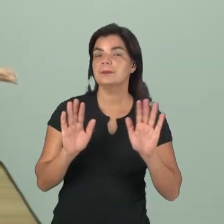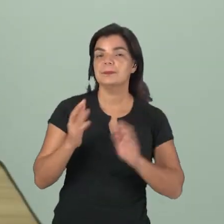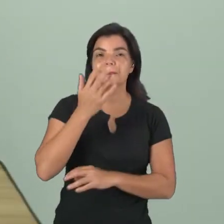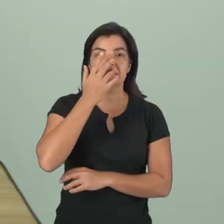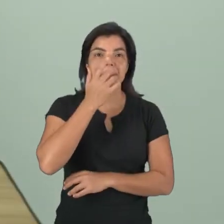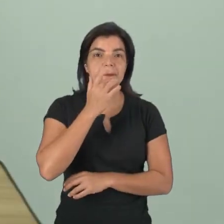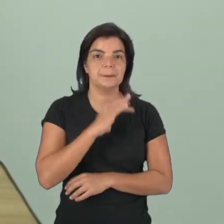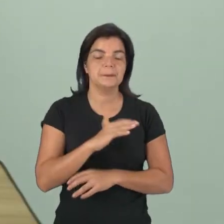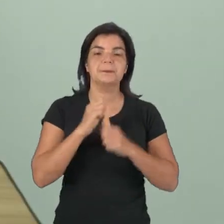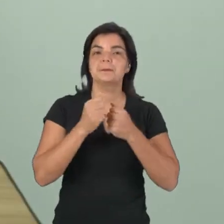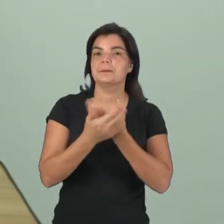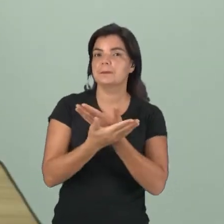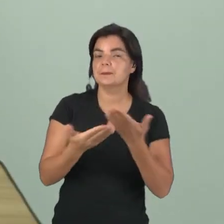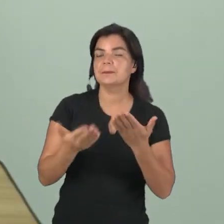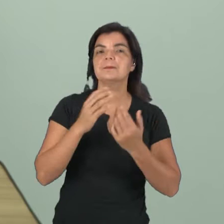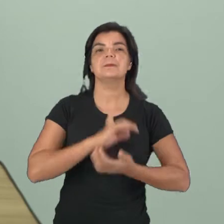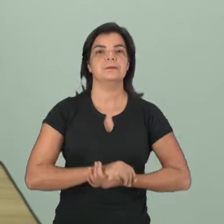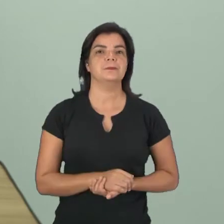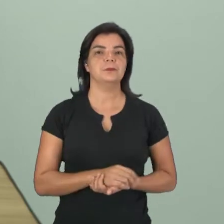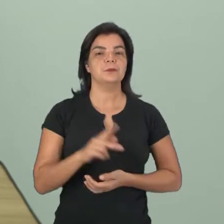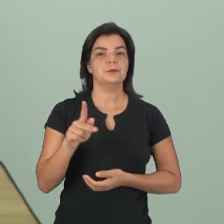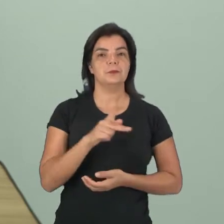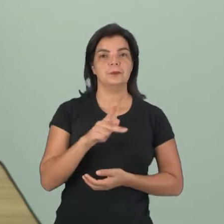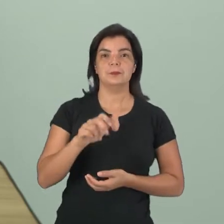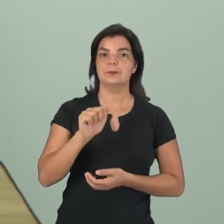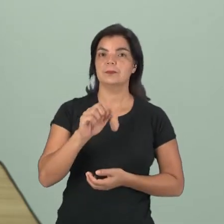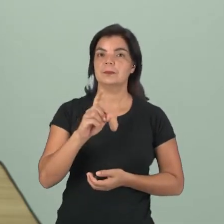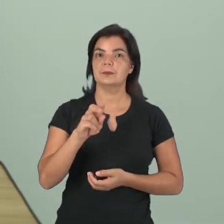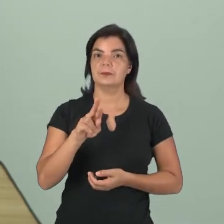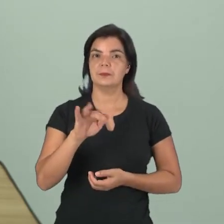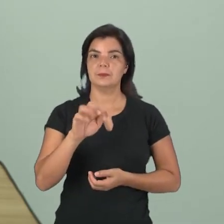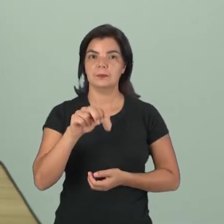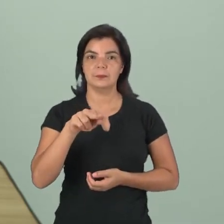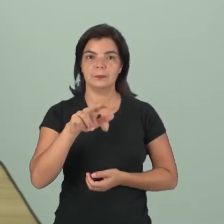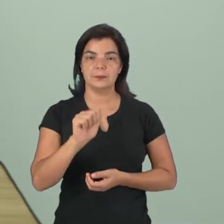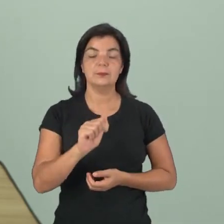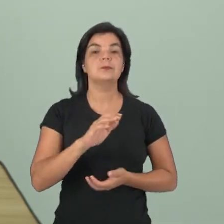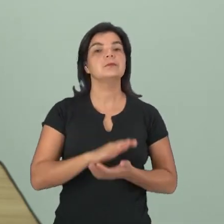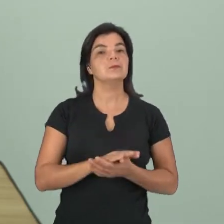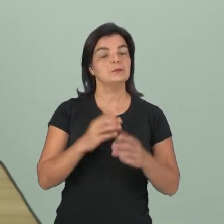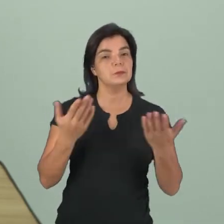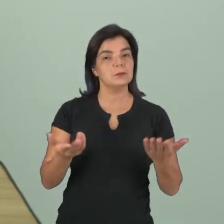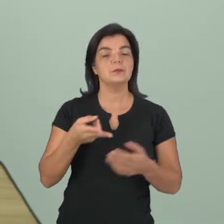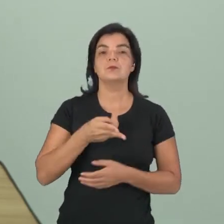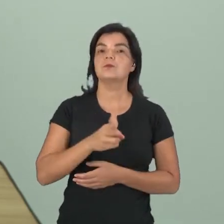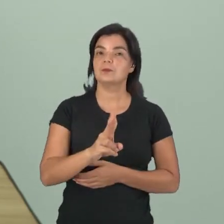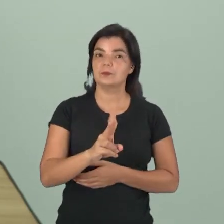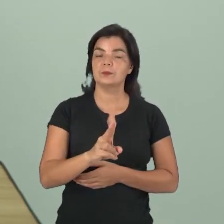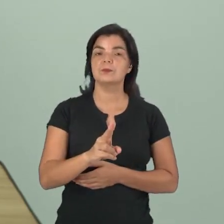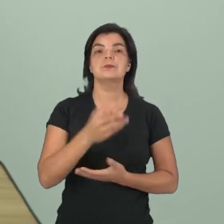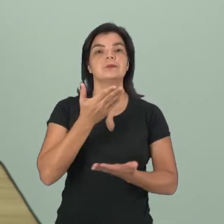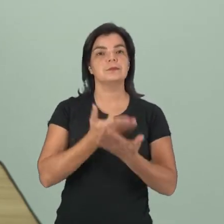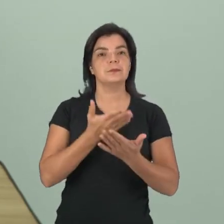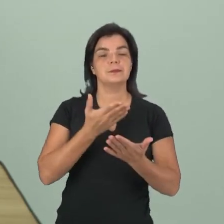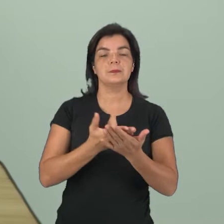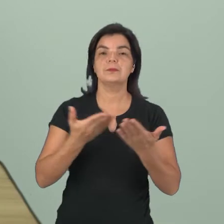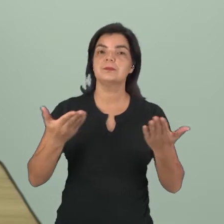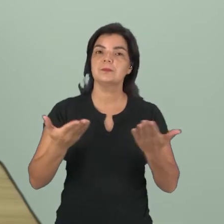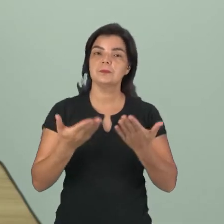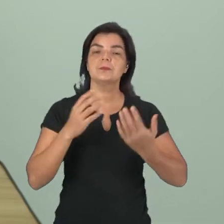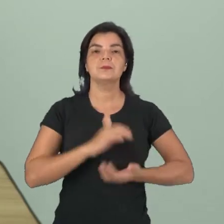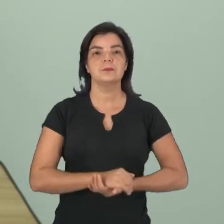Olá, crianças! Tudo bem com vocês? Sou a professora Adriana. Estou de volta para dar continuidade à nossa aula de